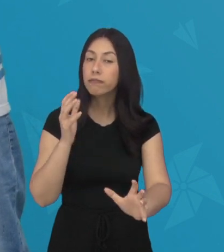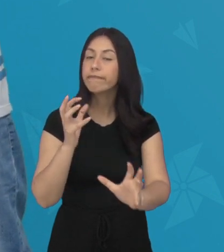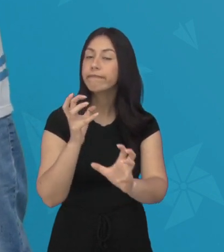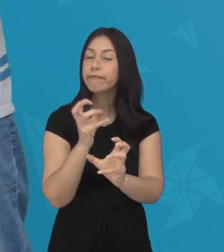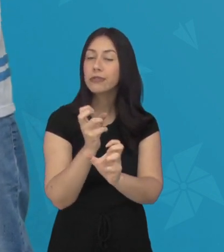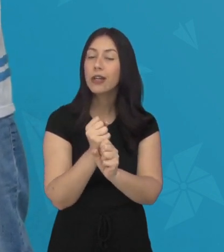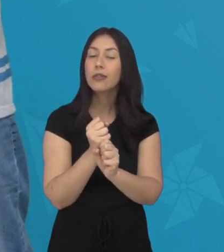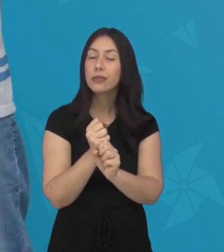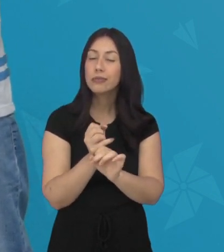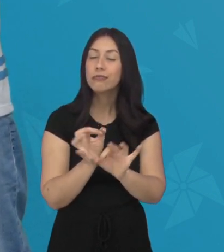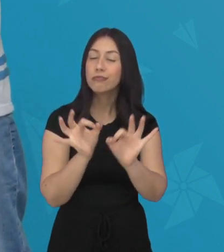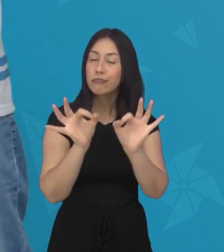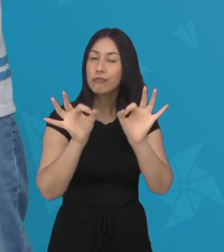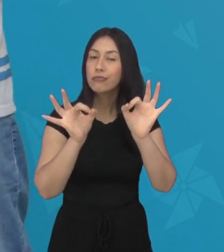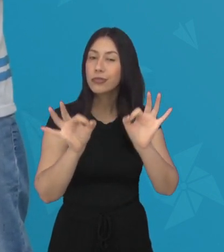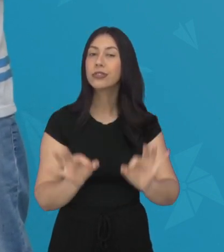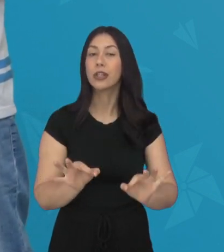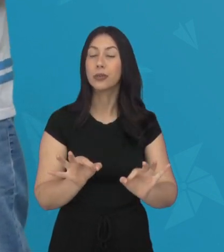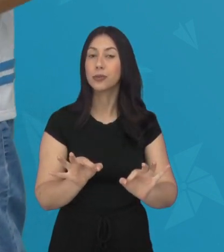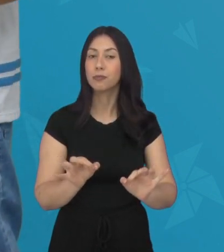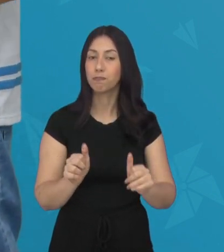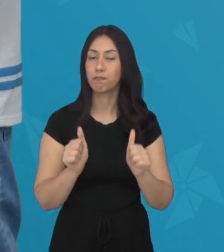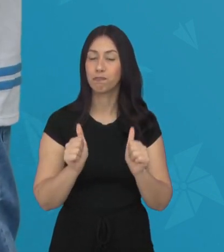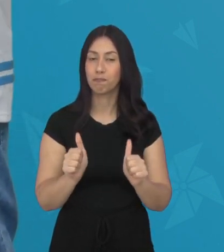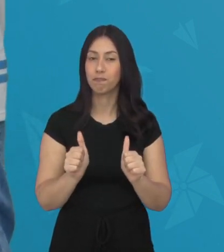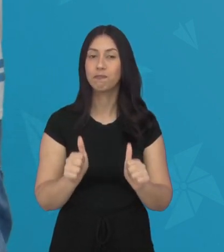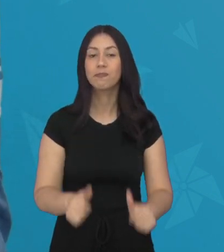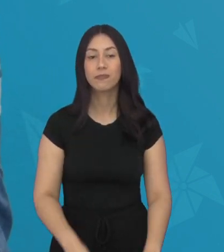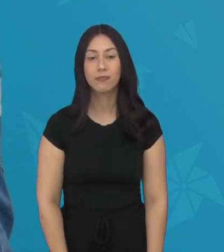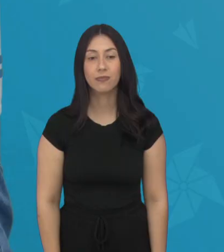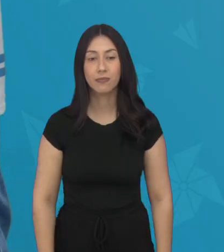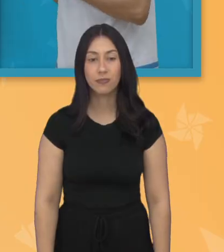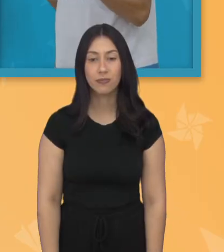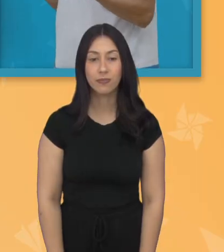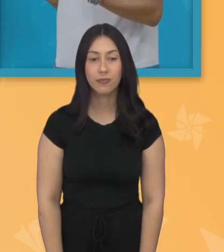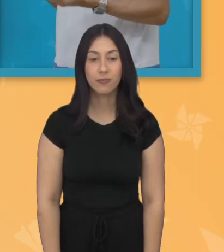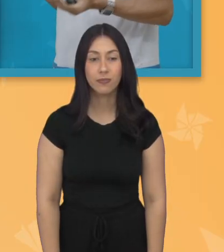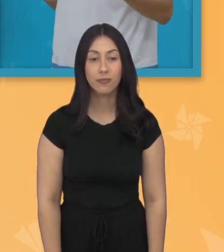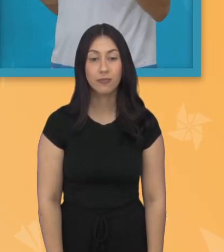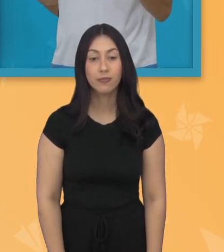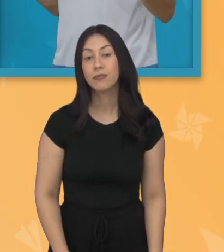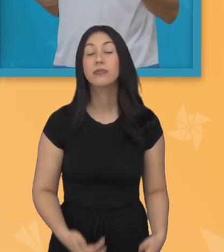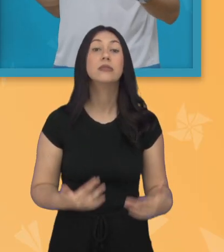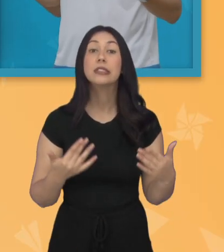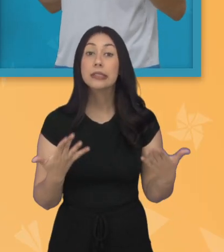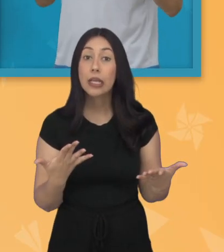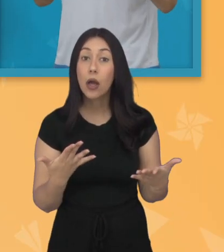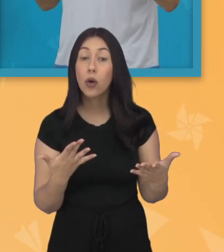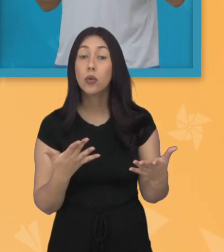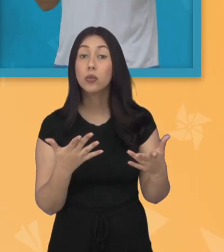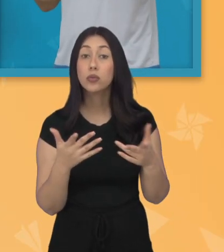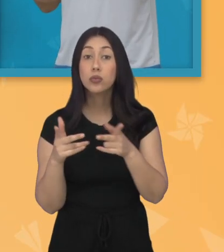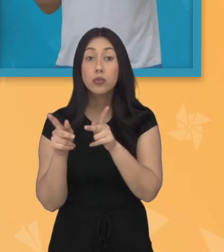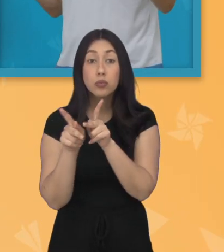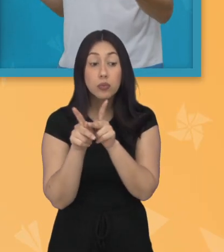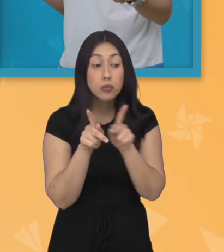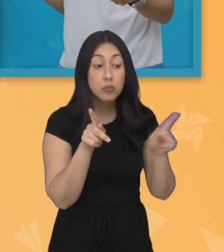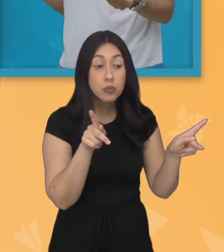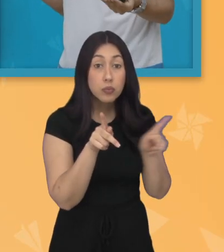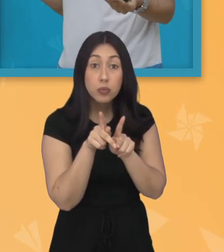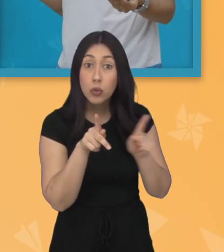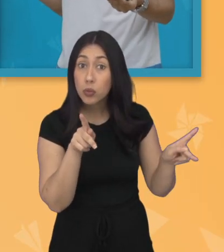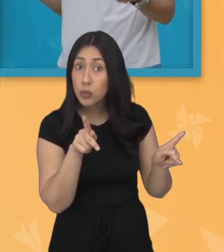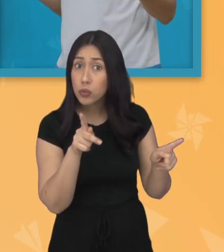um bom cálculo estequiométrico com um bom rigor, tudo bem? E esses produtos, né, quando a gente quer